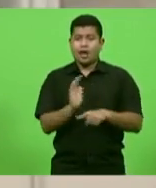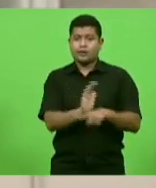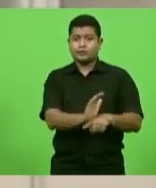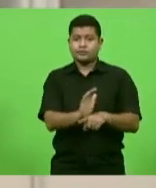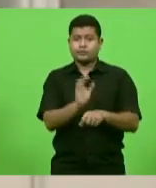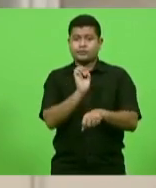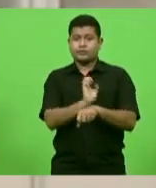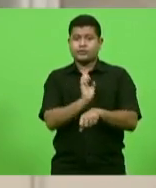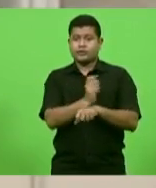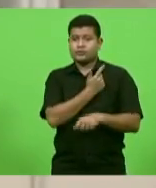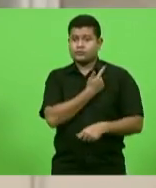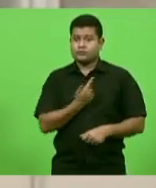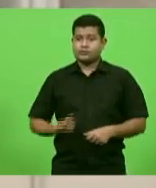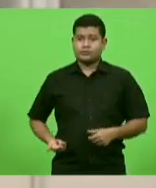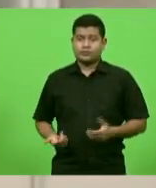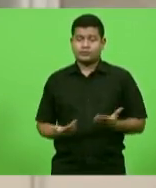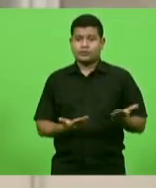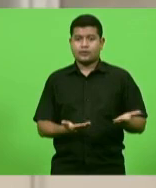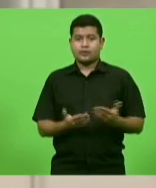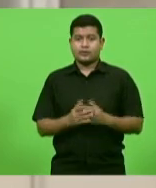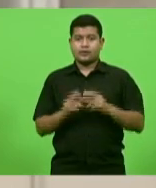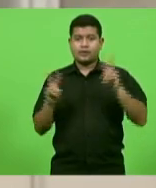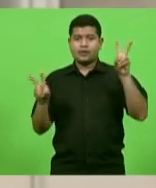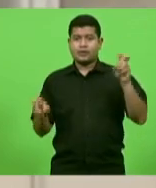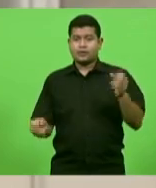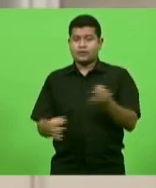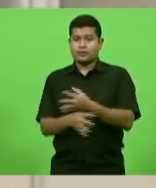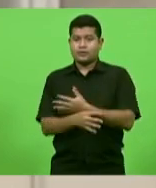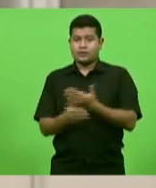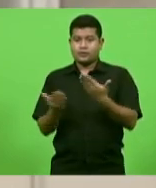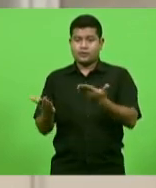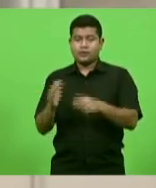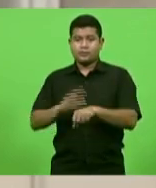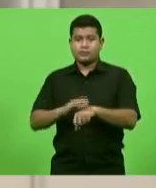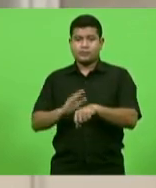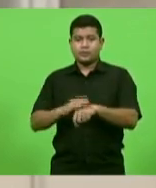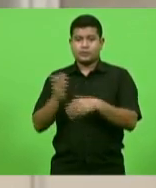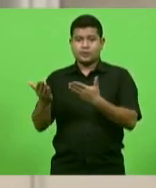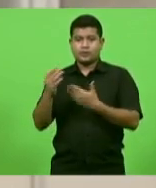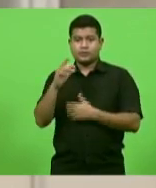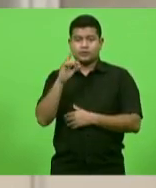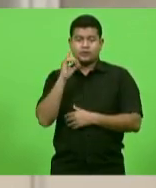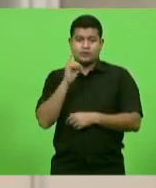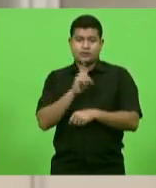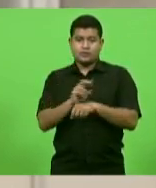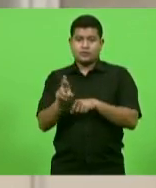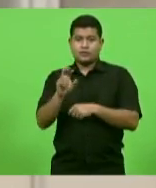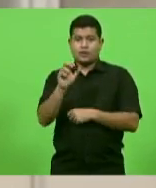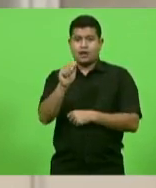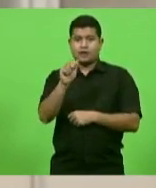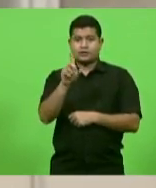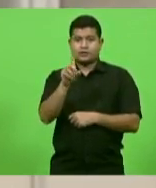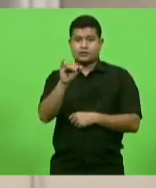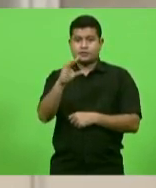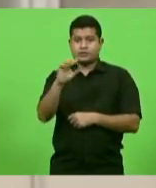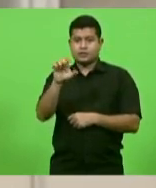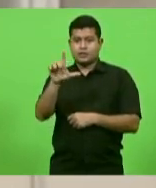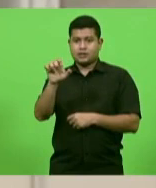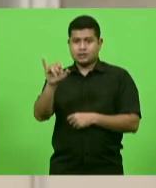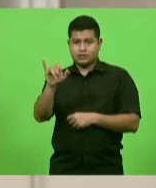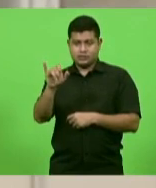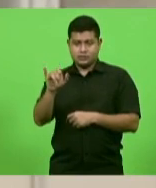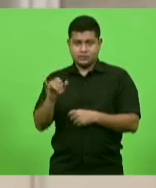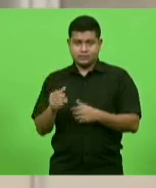para o Estado fecha as o doutor Adilson série A eu consigo